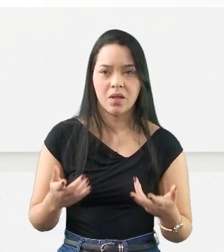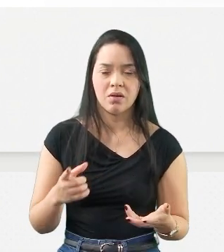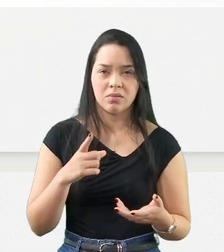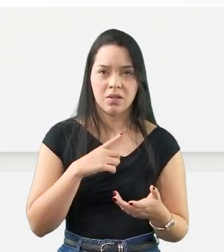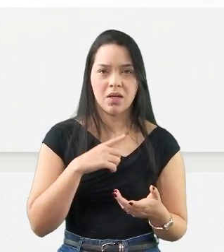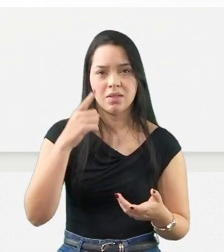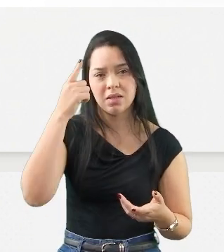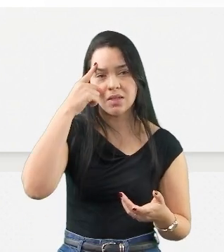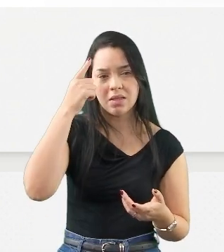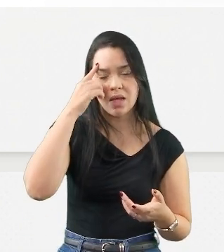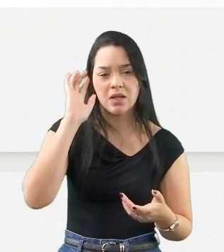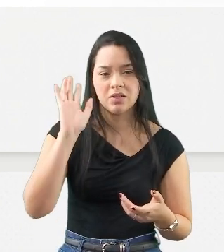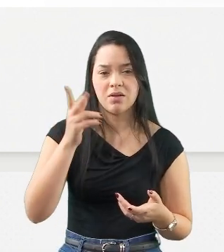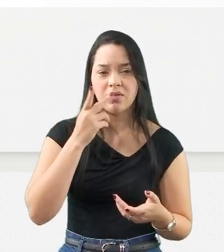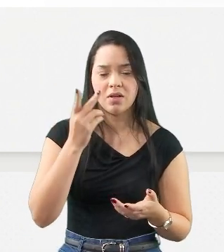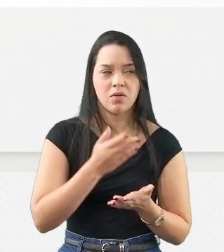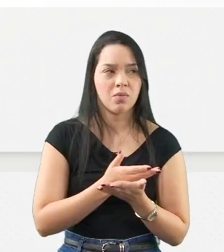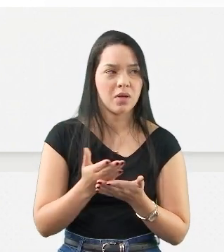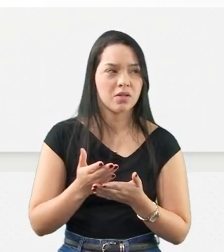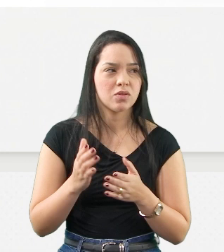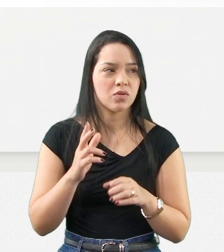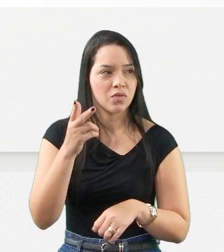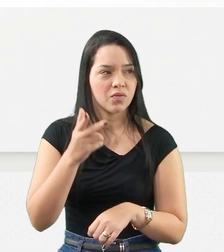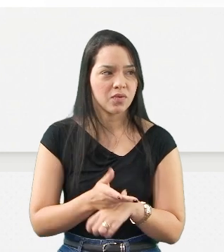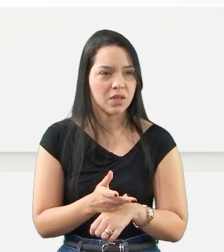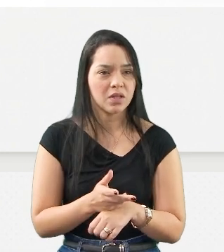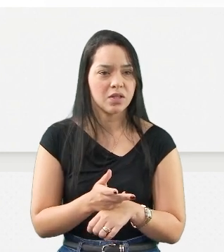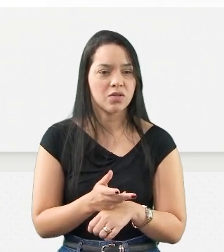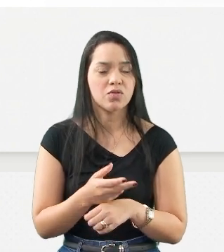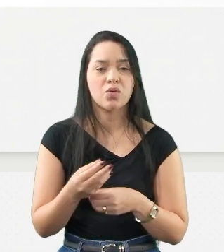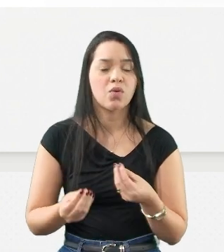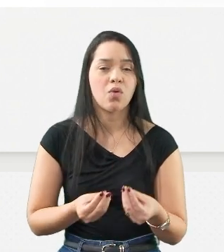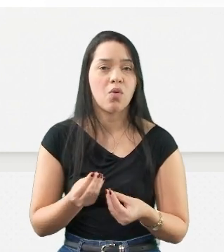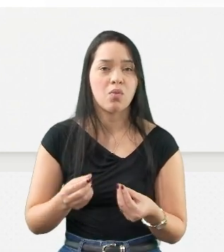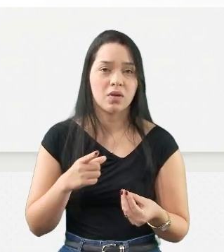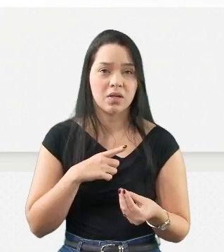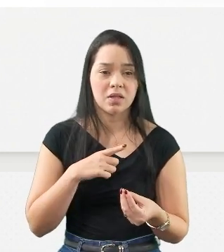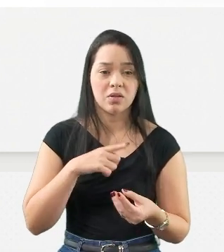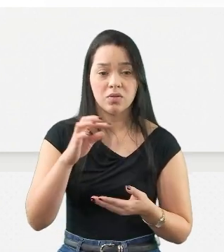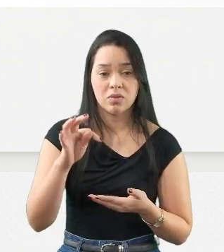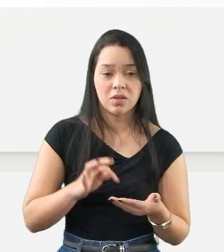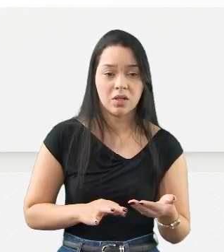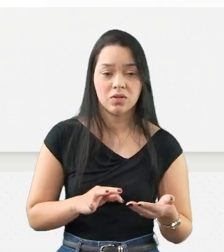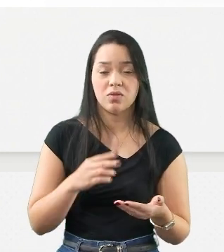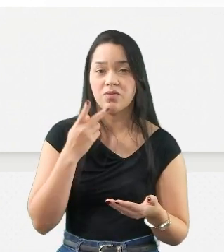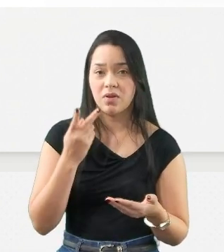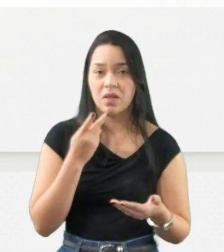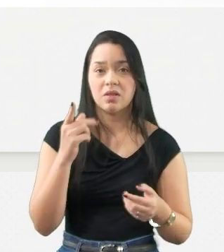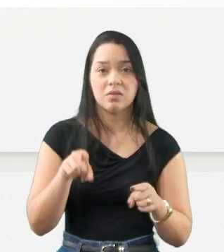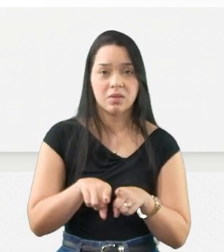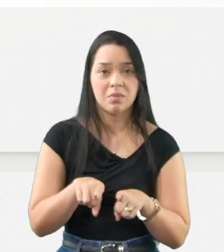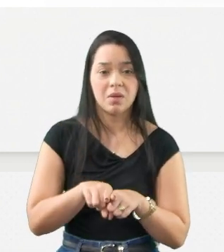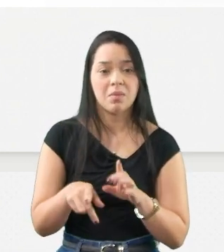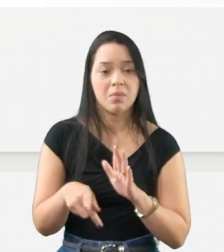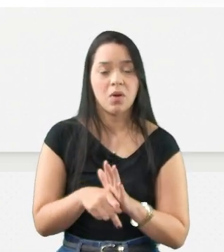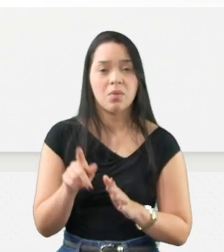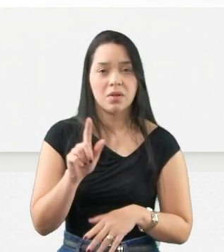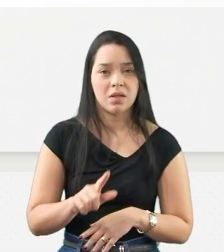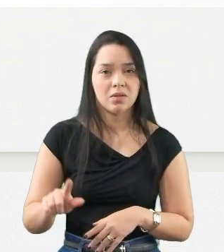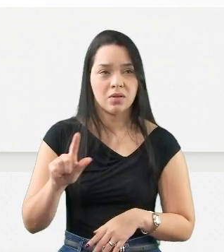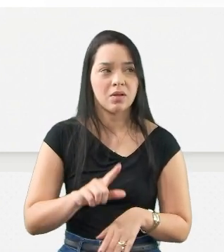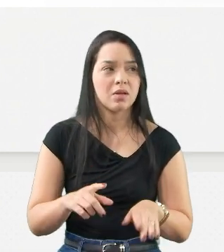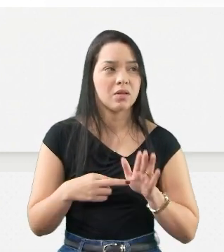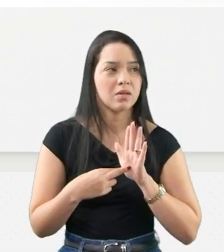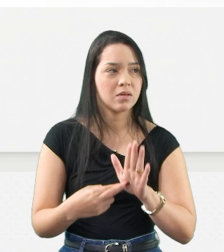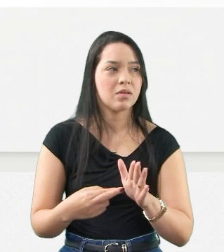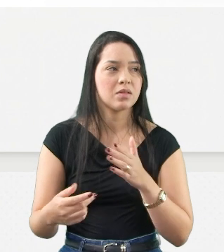ideia que eu falei no início do vídeo e a gente fecha essa ideia aqui nesse texto da questão 1, falando dessa questão da literatura representando